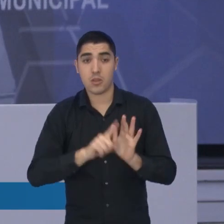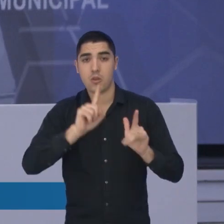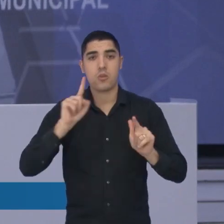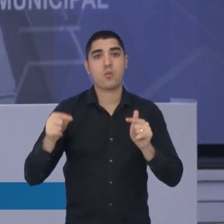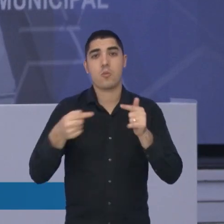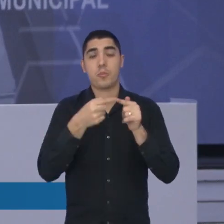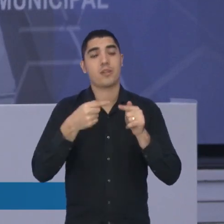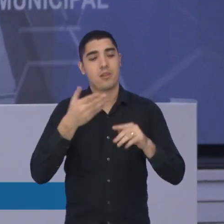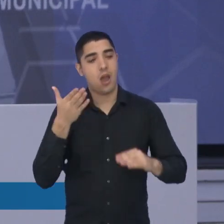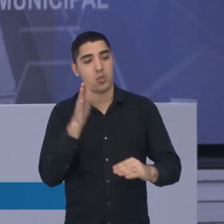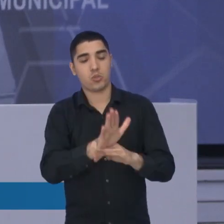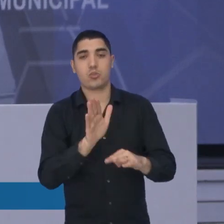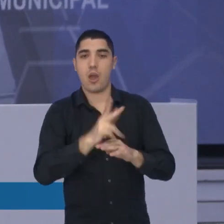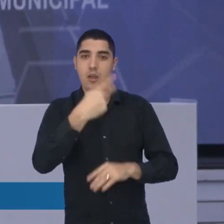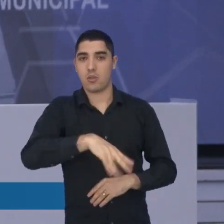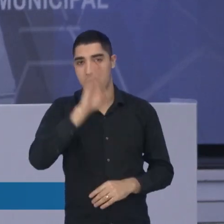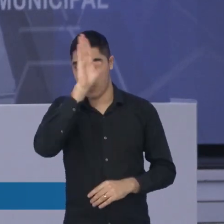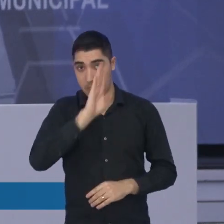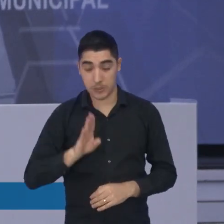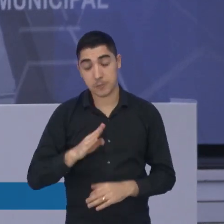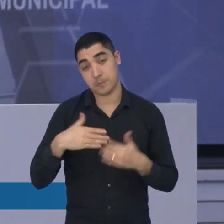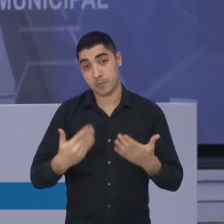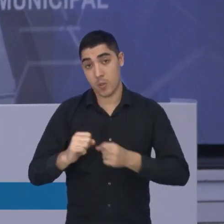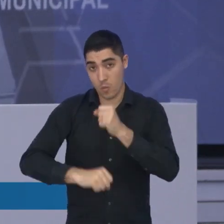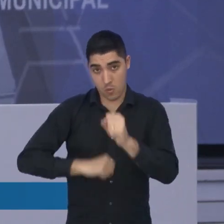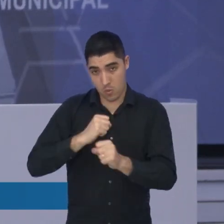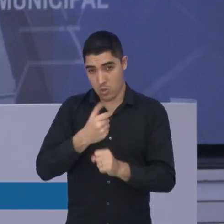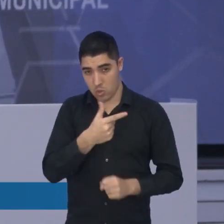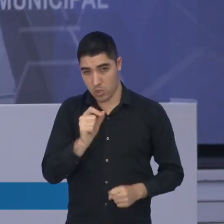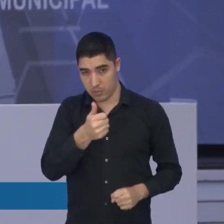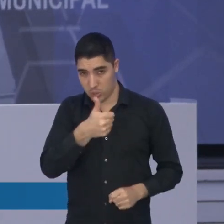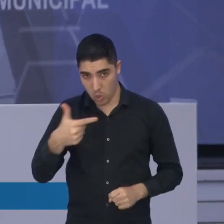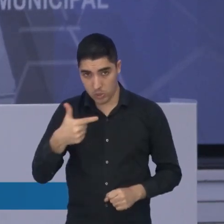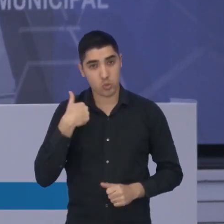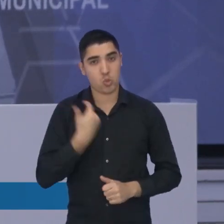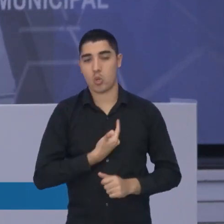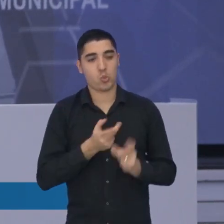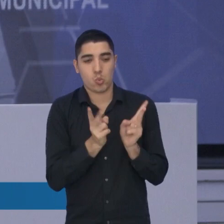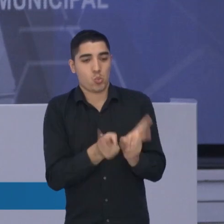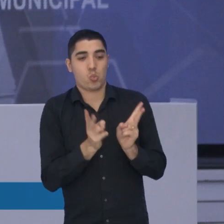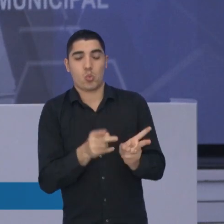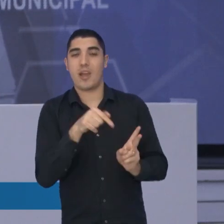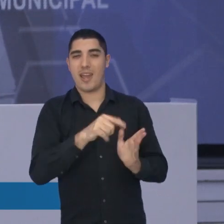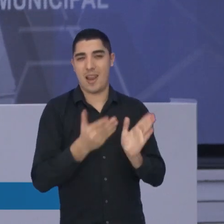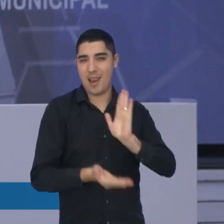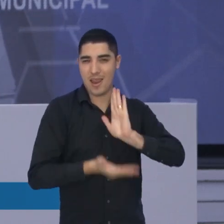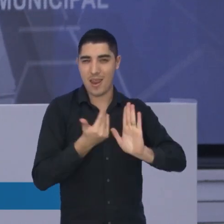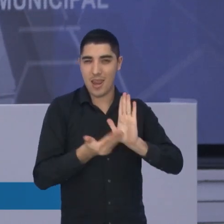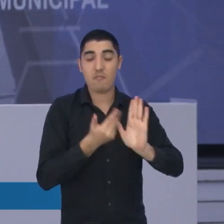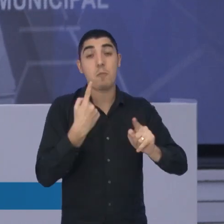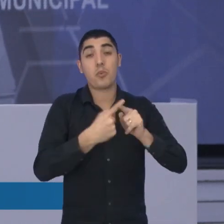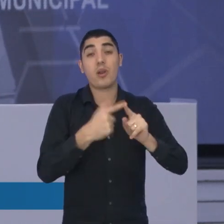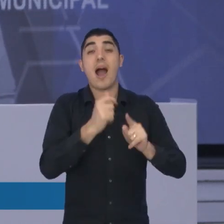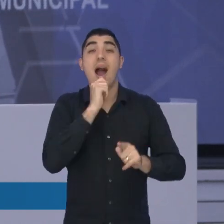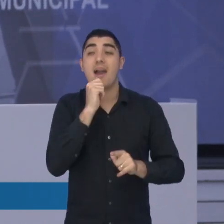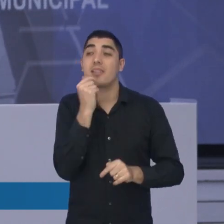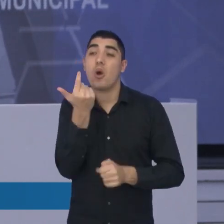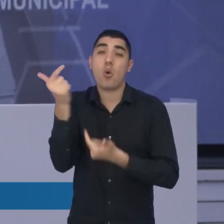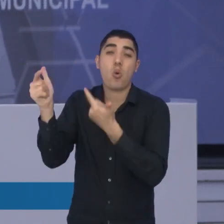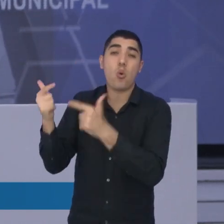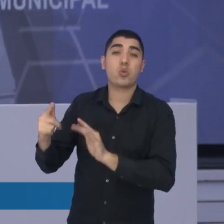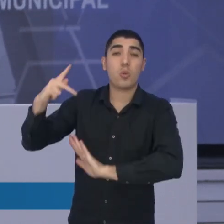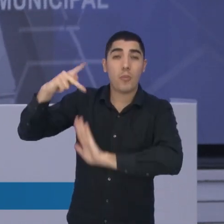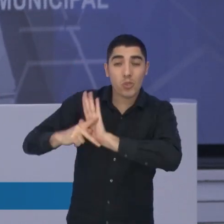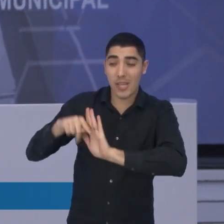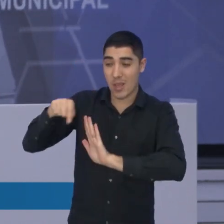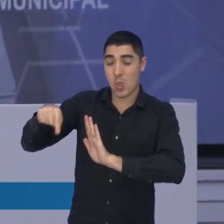para o país. Em 2012, nós não demos continuidade à ideia do livro da urna, pois muitos outros projetos do sindicato acabaram